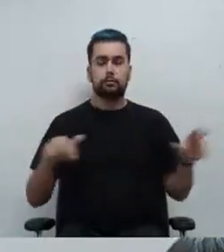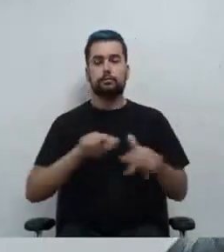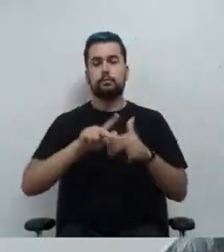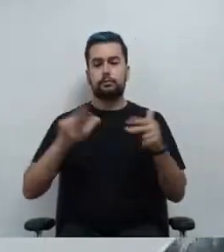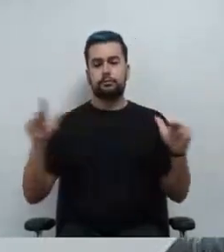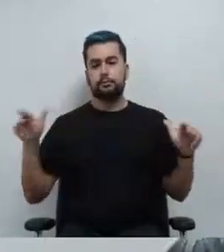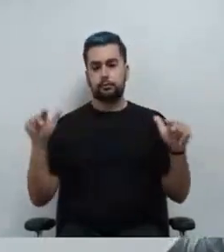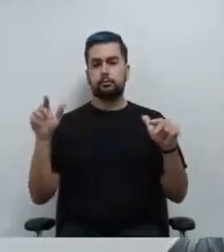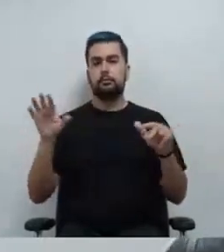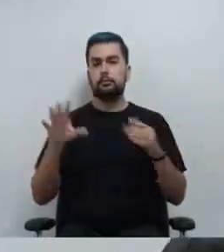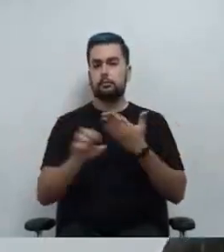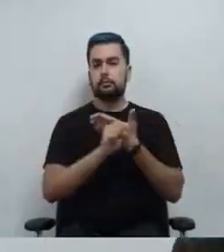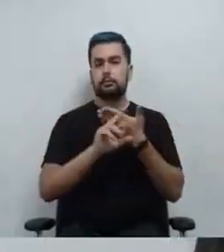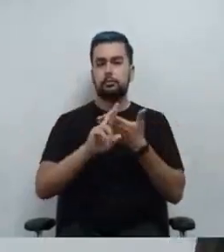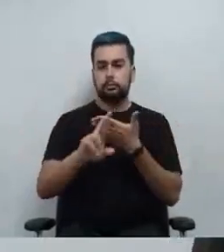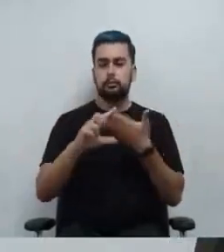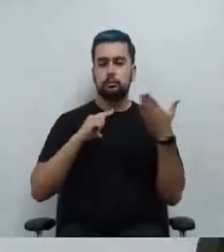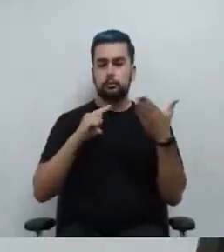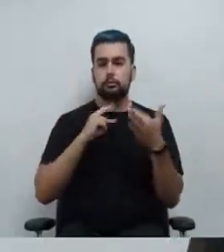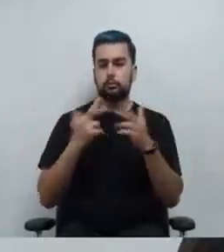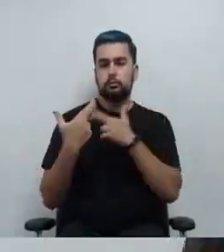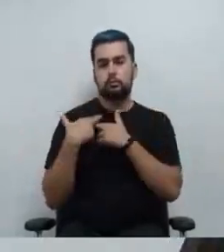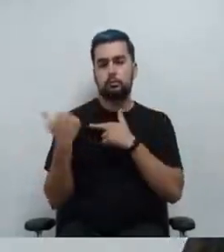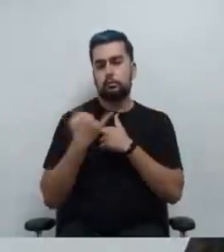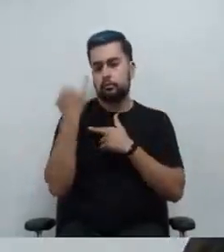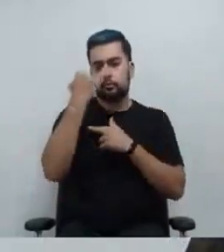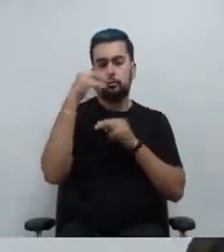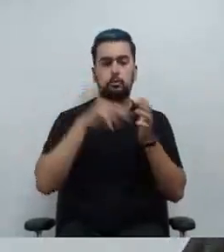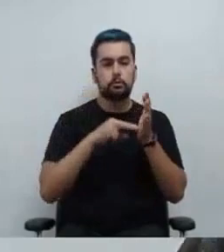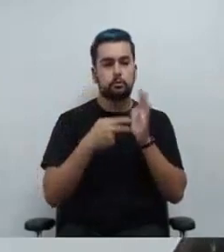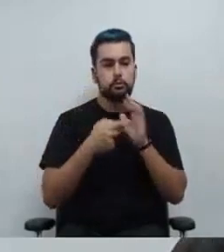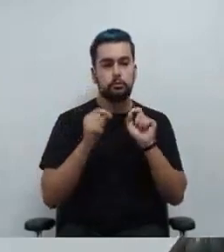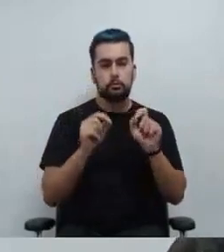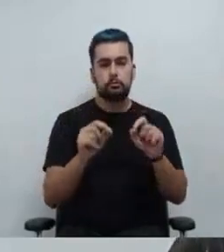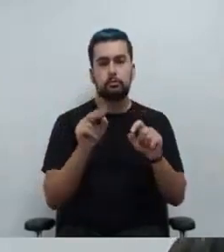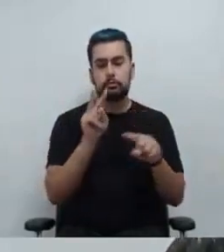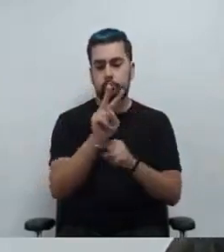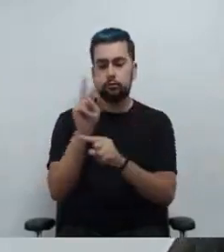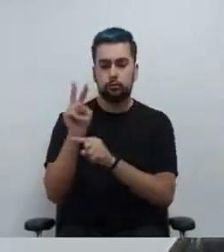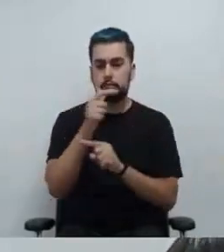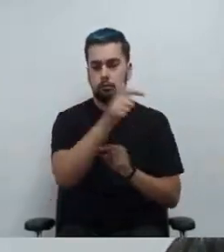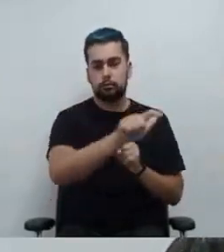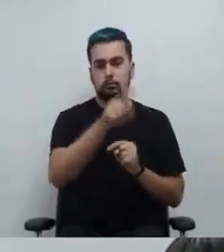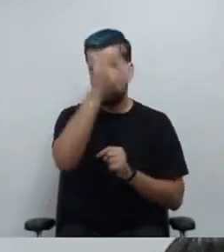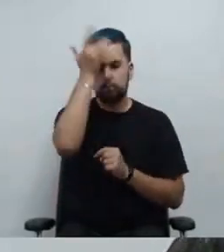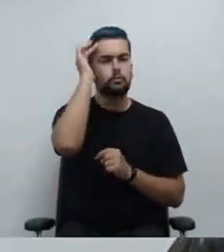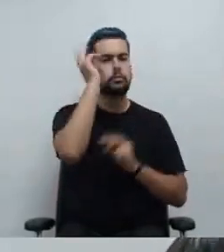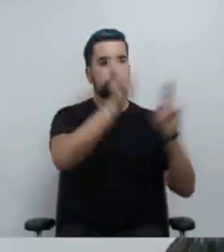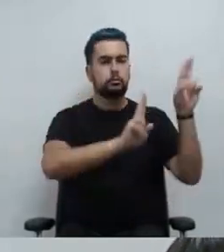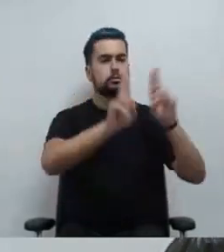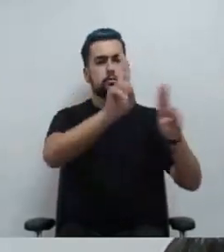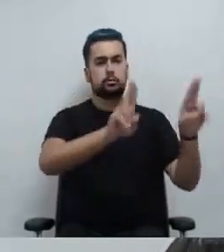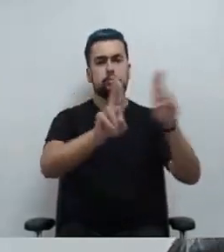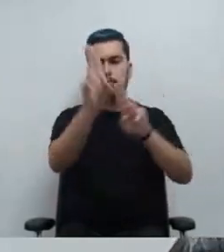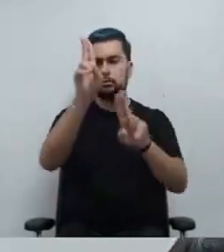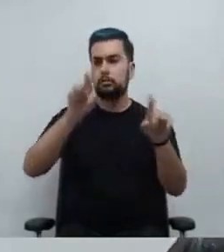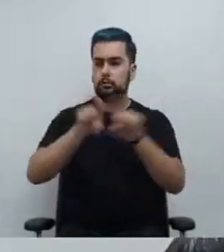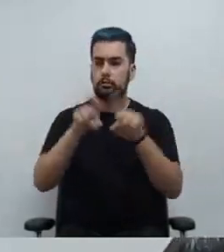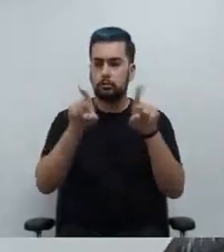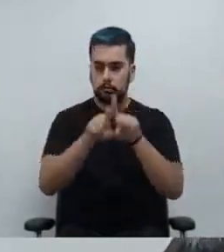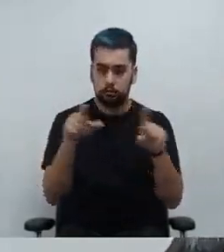nisso também a ouvidoria tem um papel importante, porque também significa, né, a proteção dos demais usuários que estão naquela unidade,